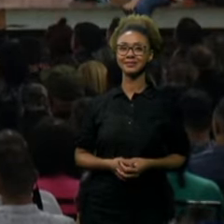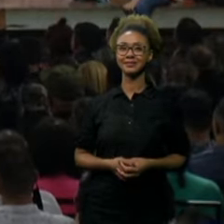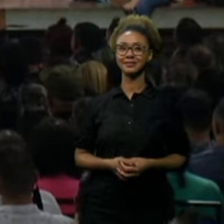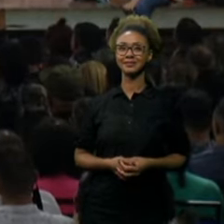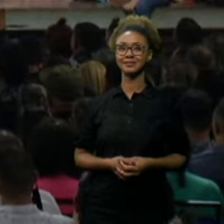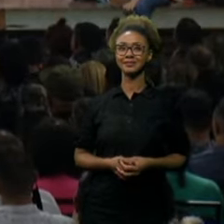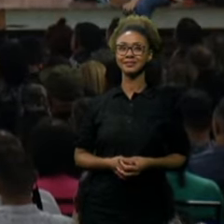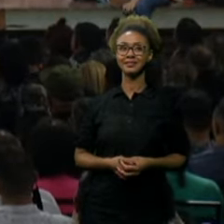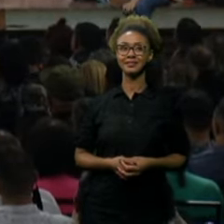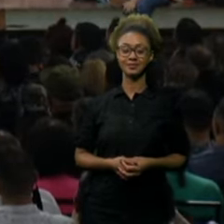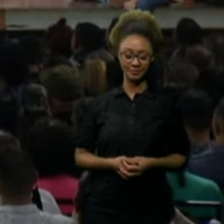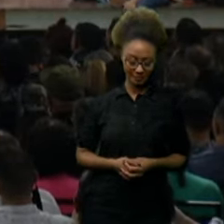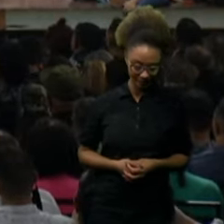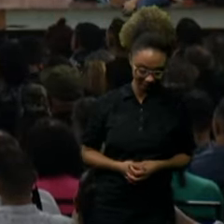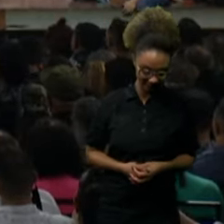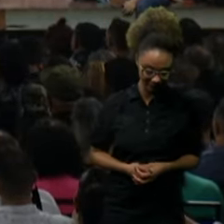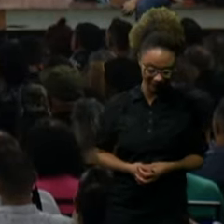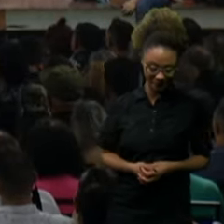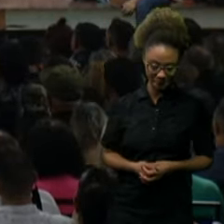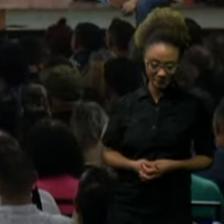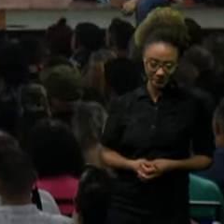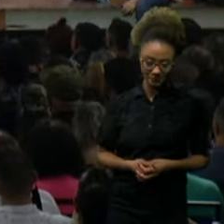o McDonald